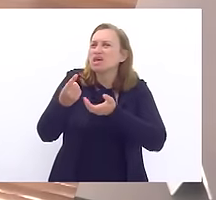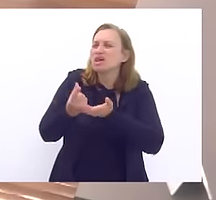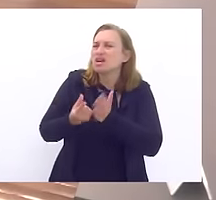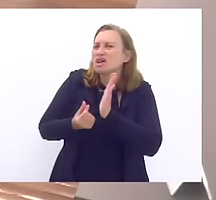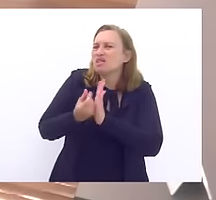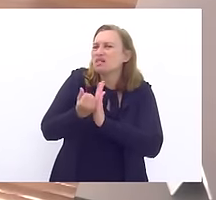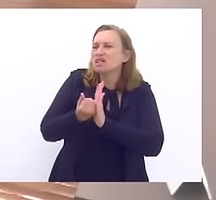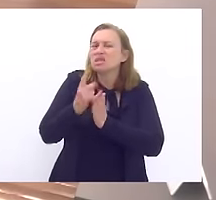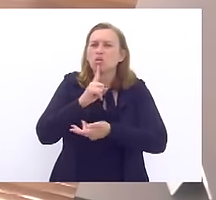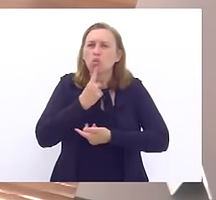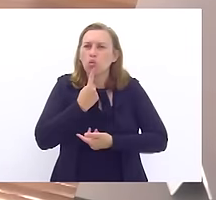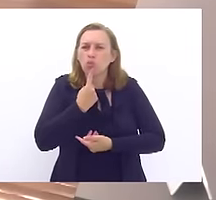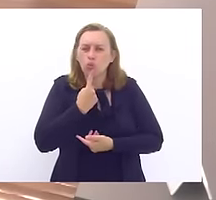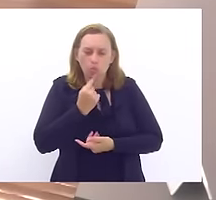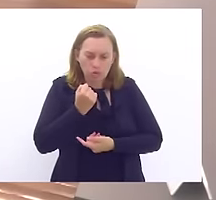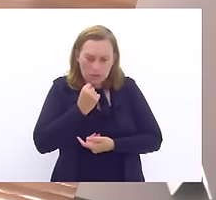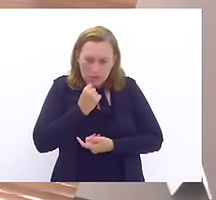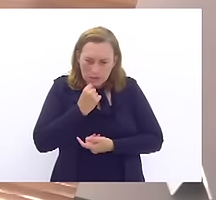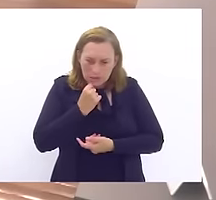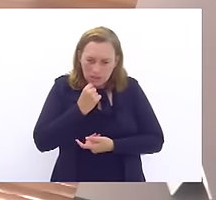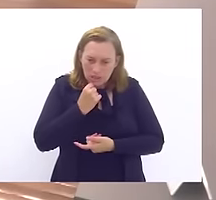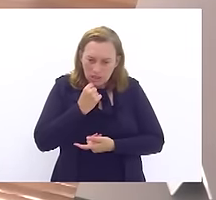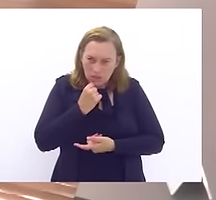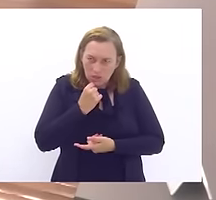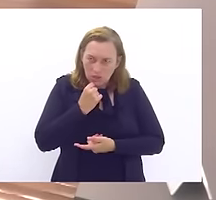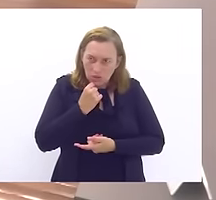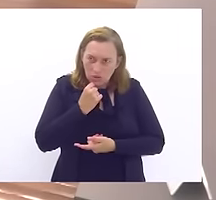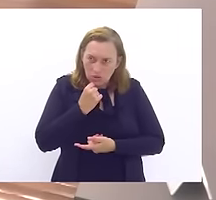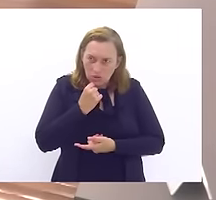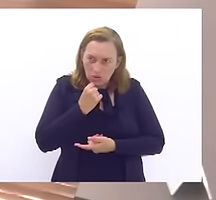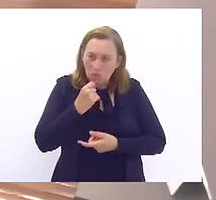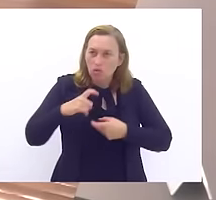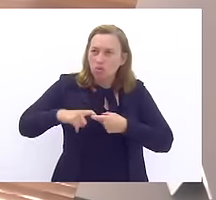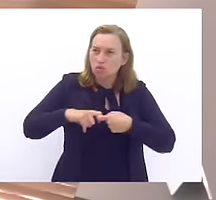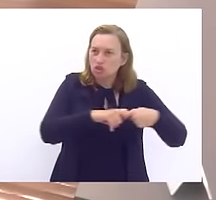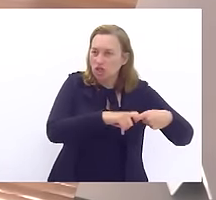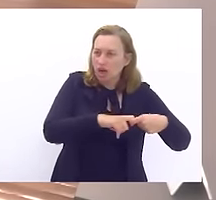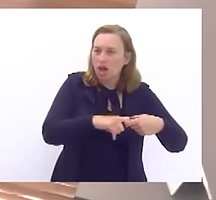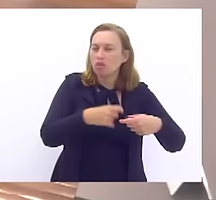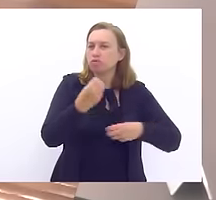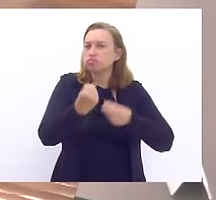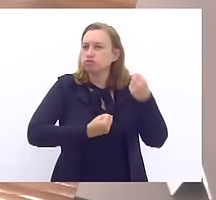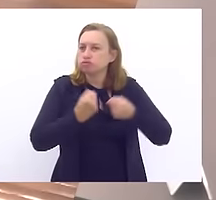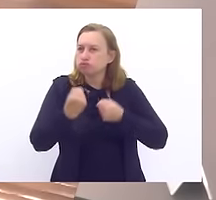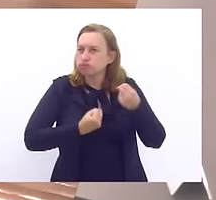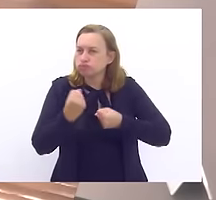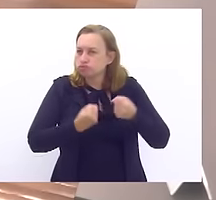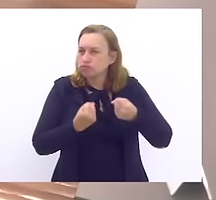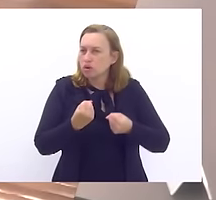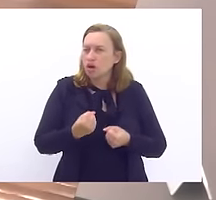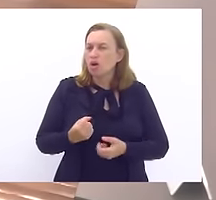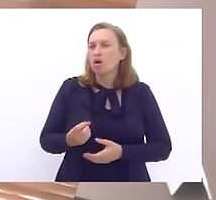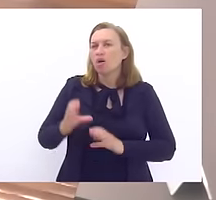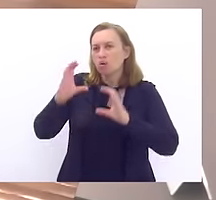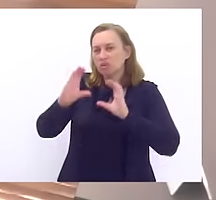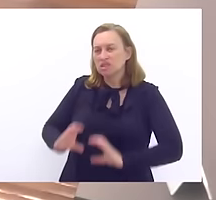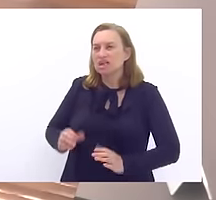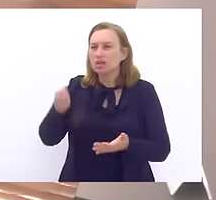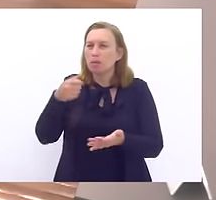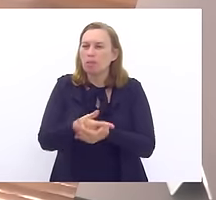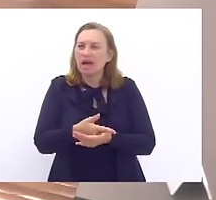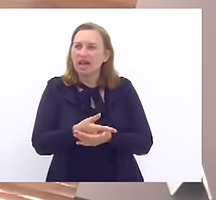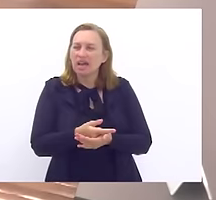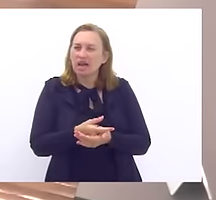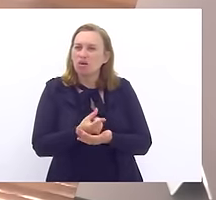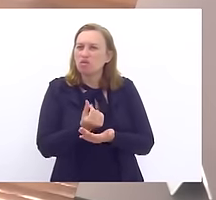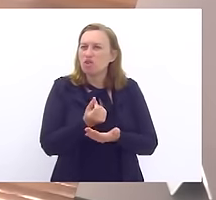com os os carros rebocados veículos rebocados uma vez que o cidadão paga a taxa de reboque depois